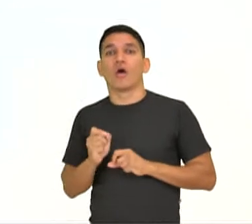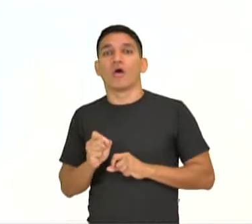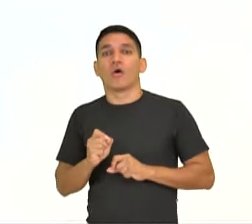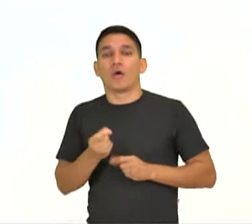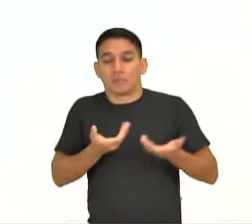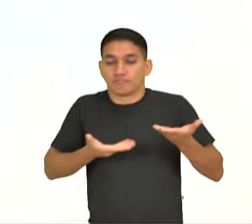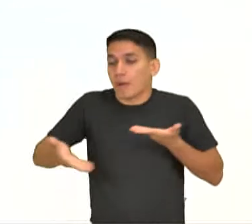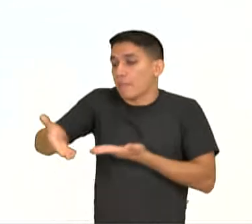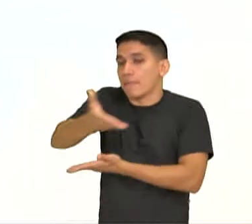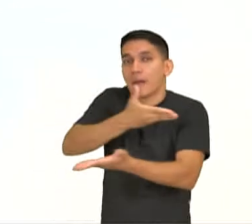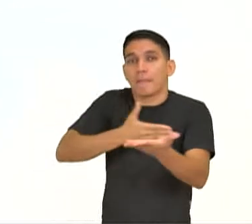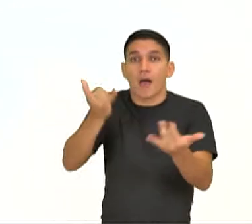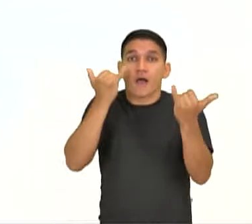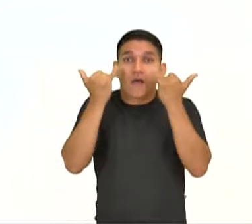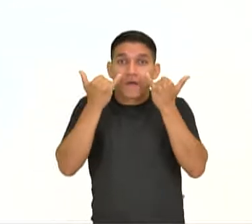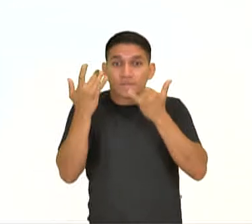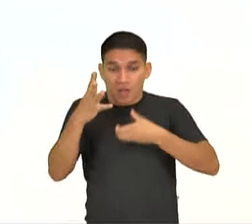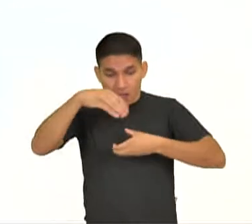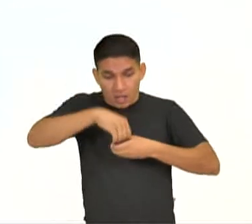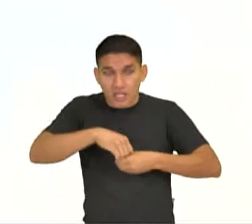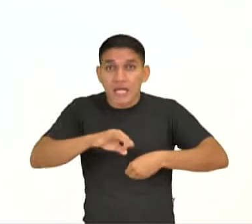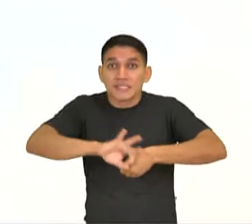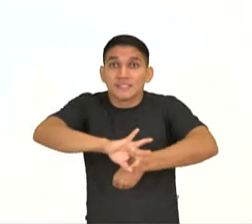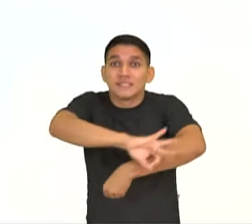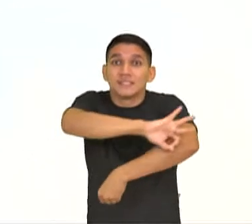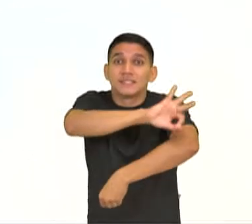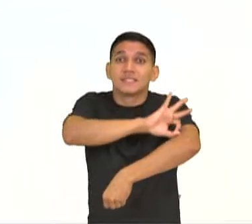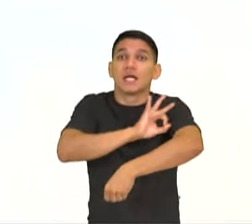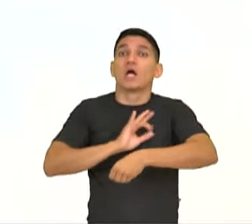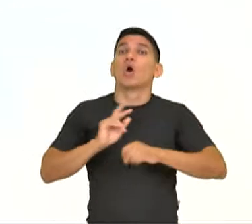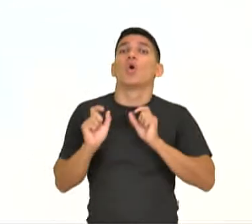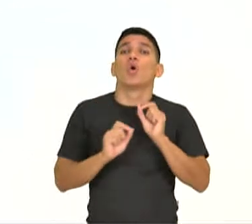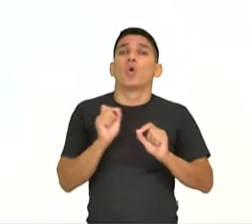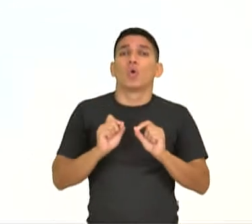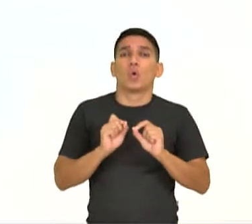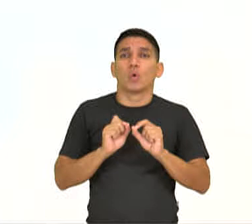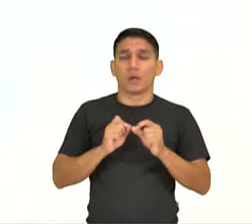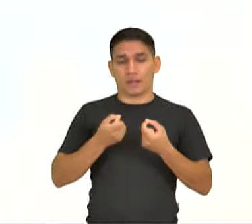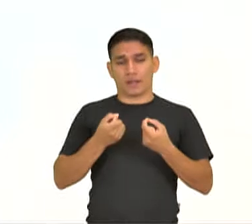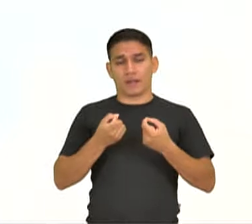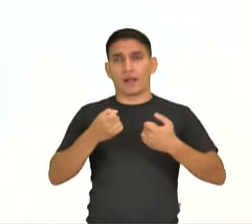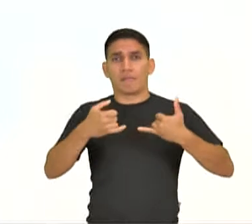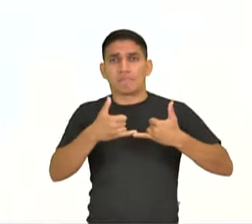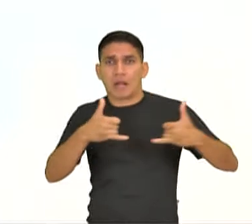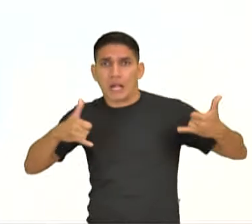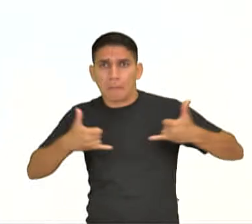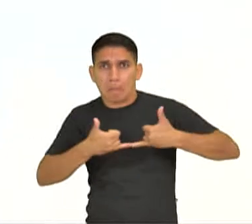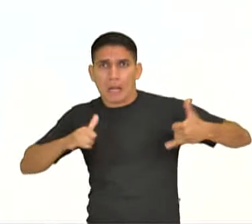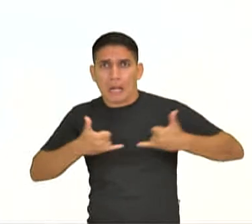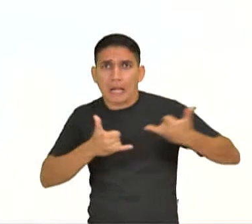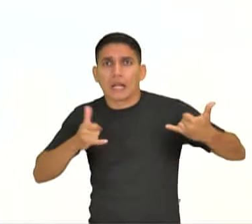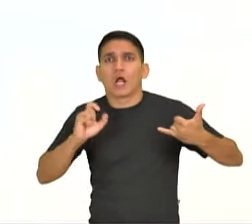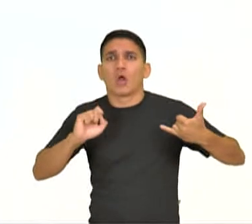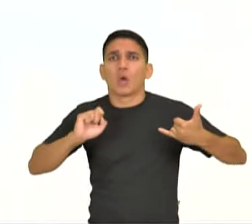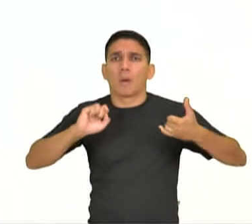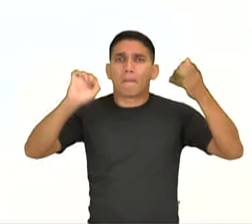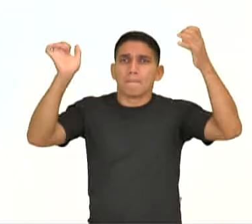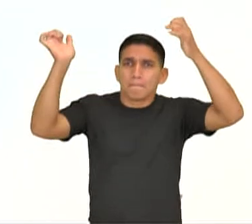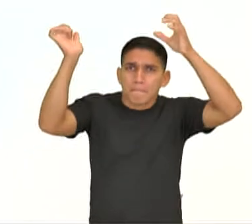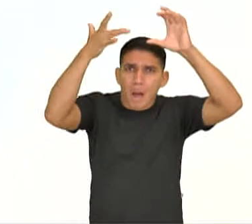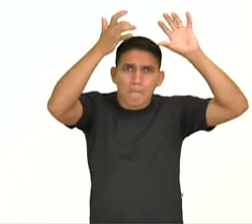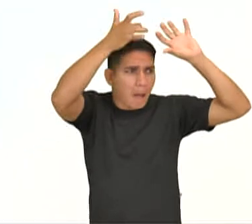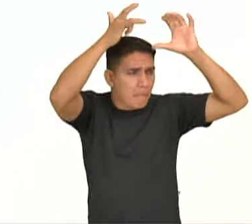de informações entre as células nervosas. Olha aqui, gente, estamos falando de sinapses, estamos falando